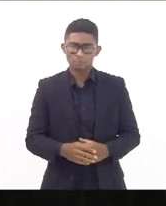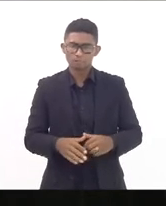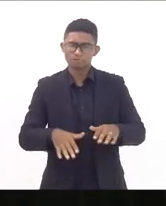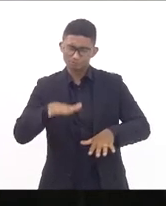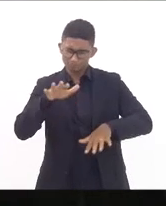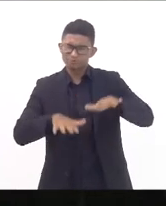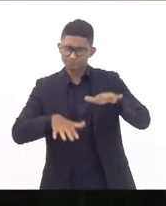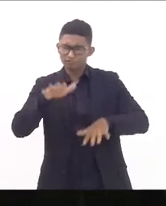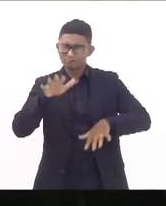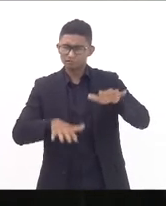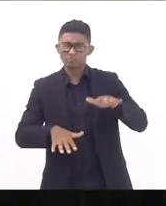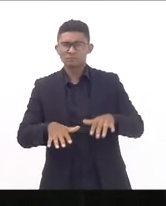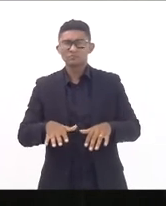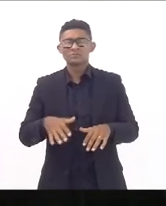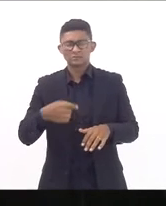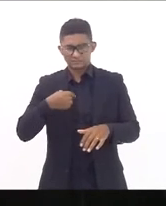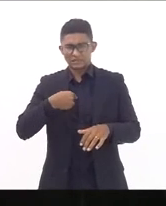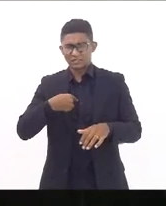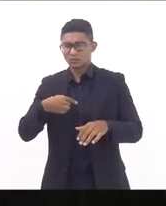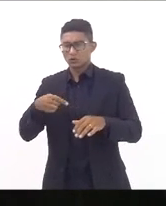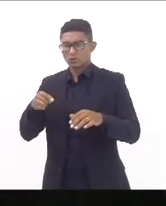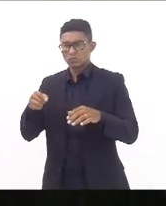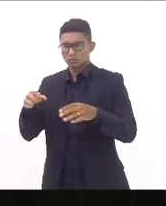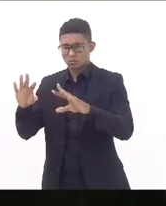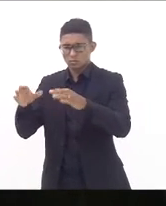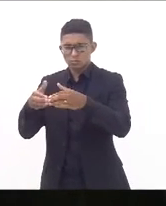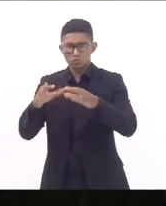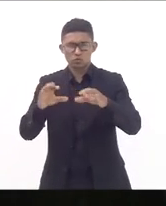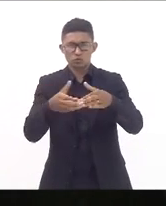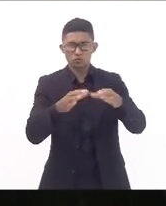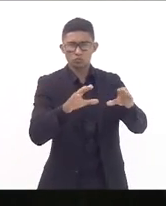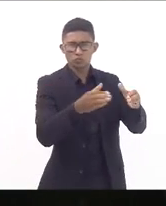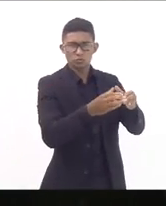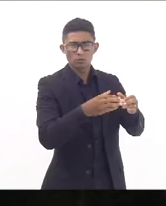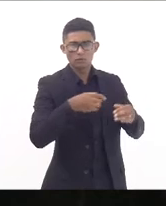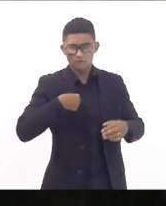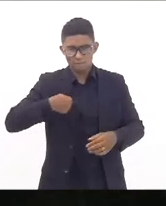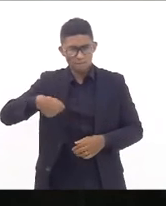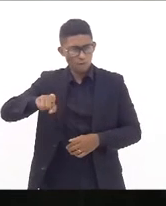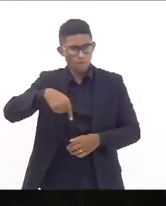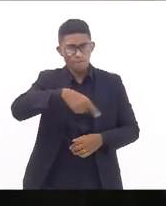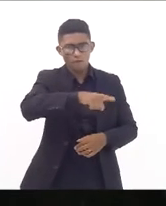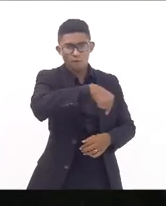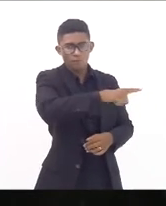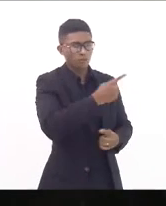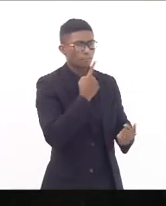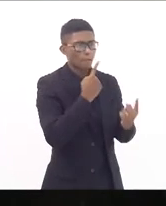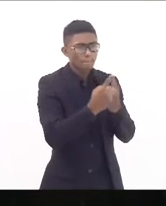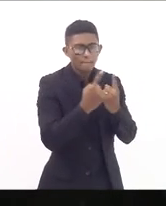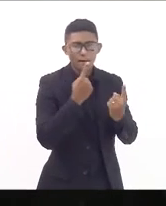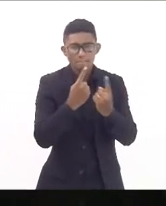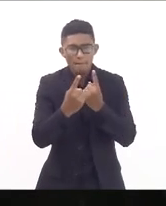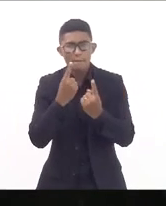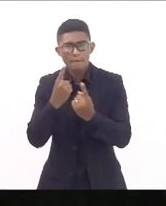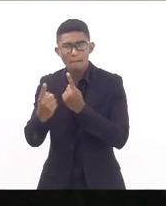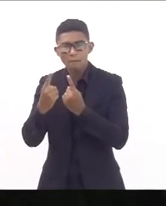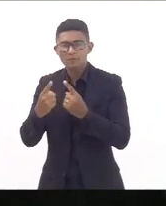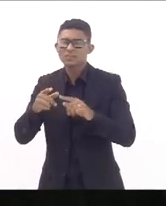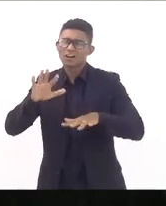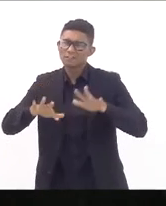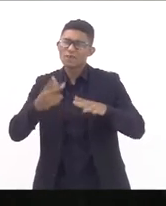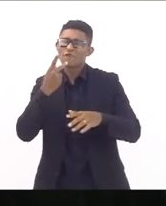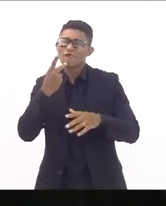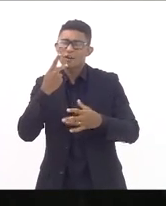conversando com alguns segmentos, eu brinco, né, principalmente com companheiros